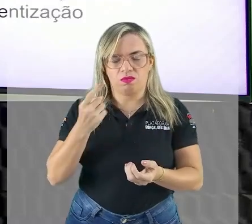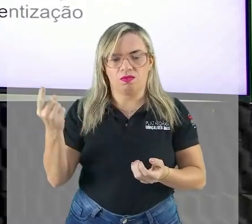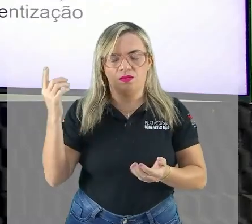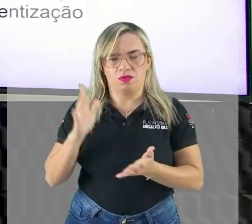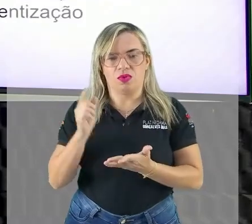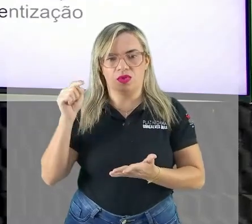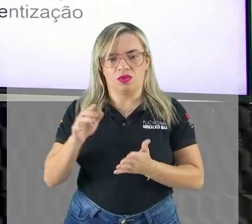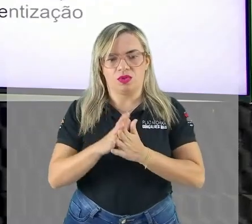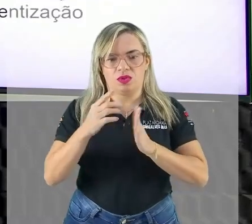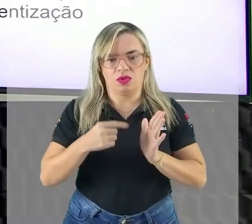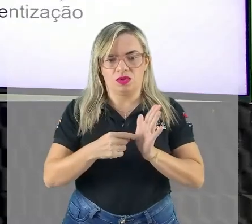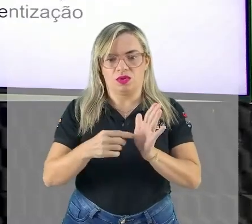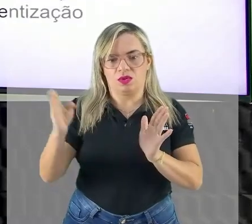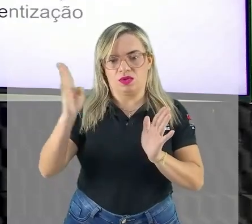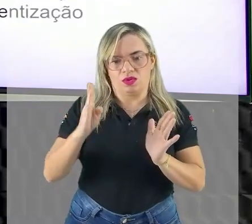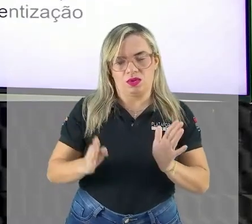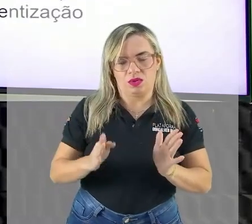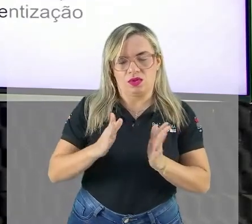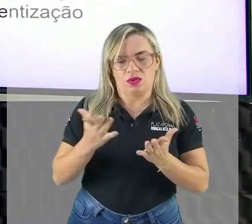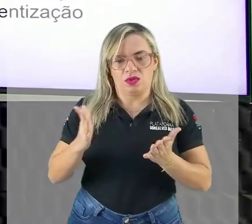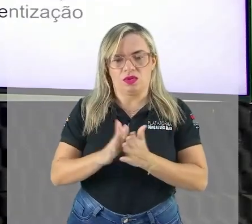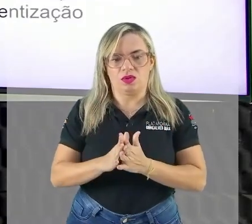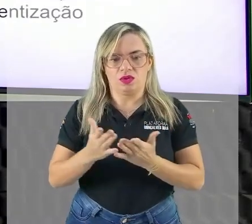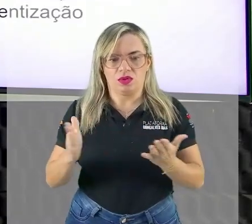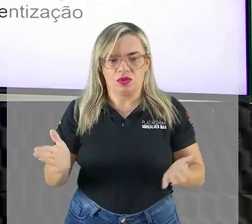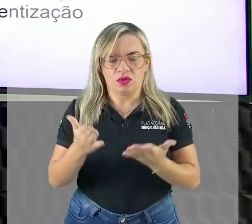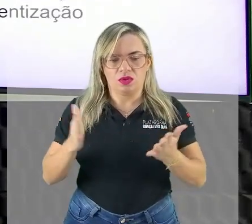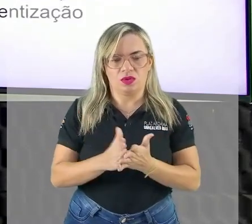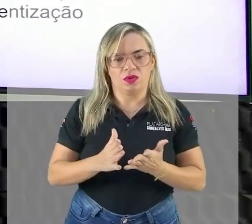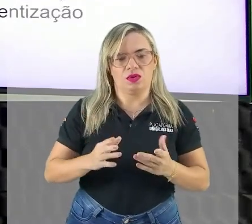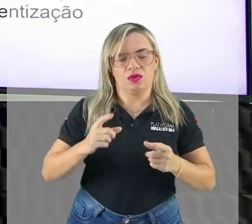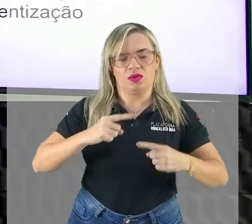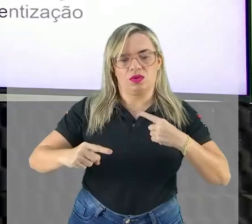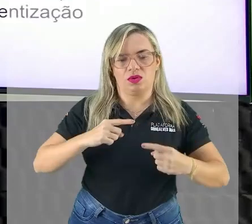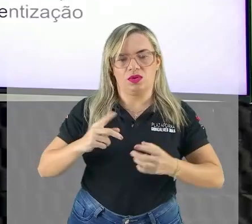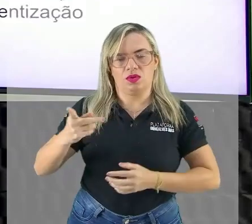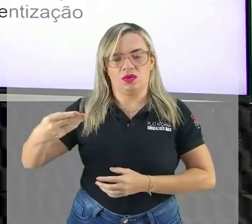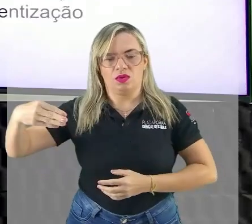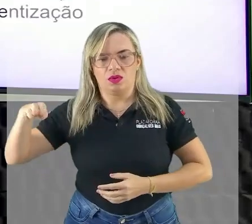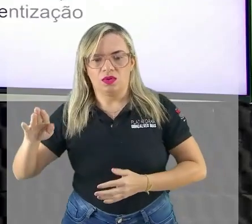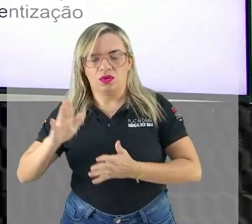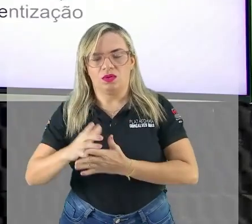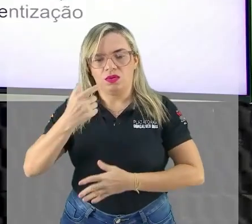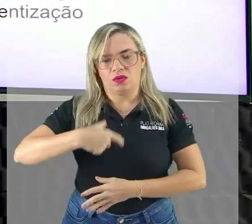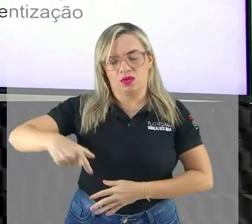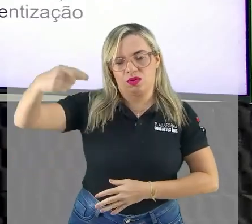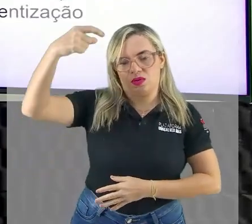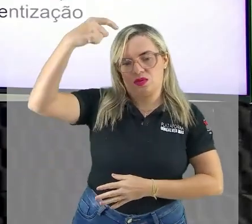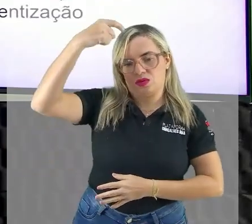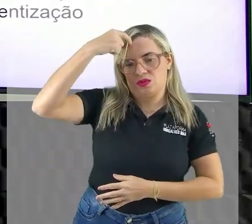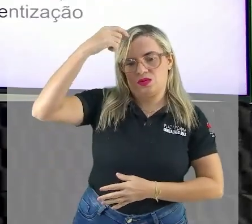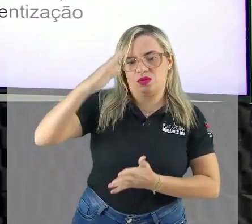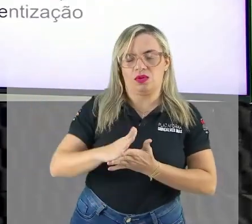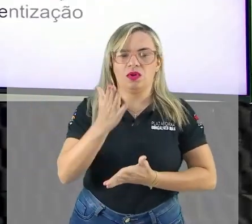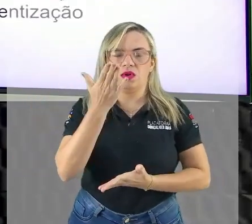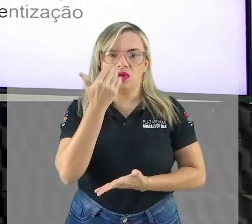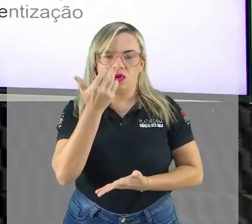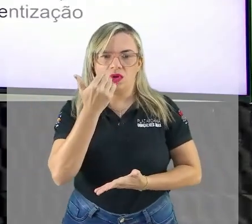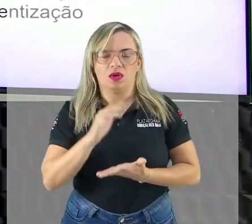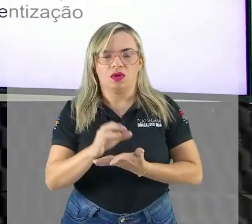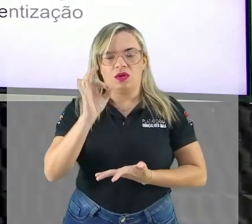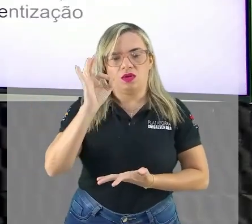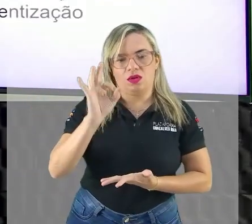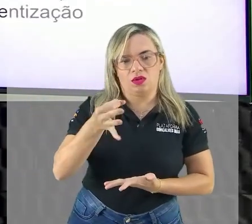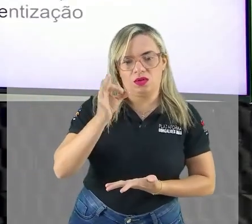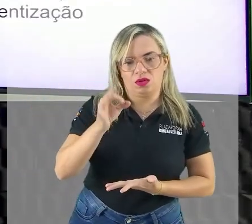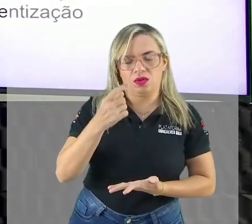Isso sinaliza que o Brasil precisa reforçar suas políticas públicas para a conscientização sobre a alimentação